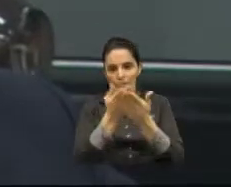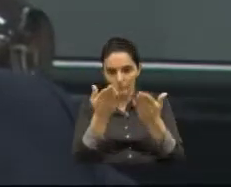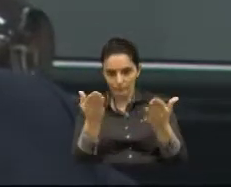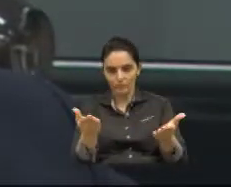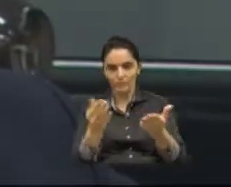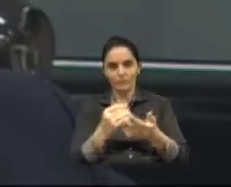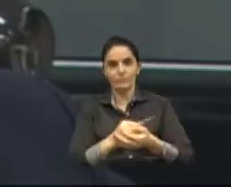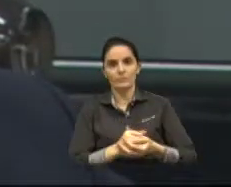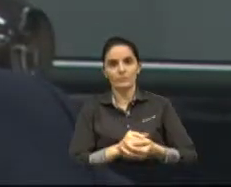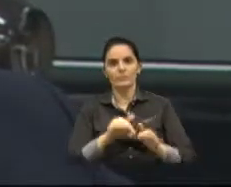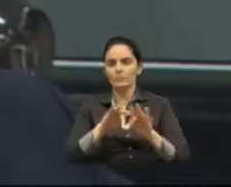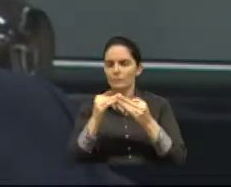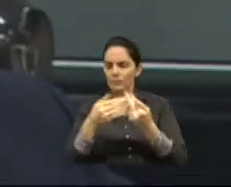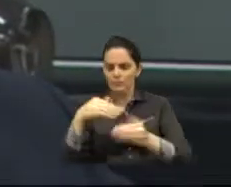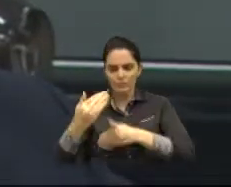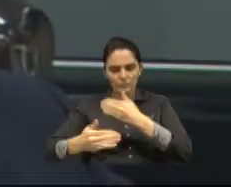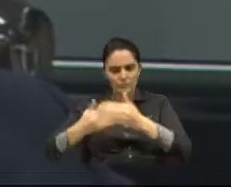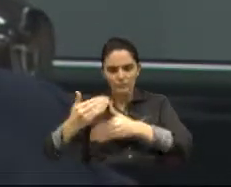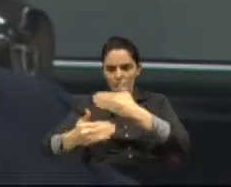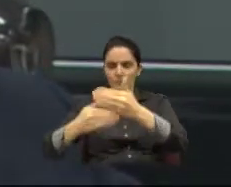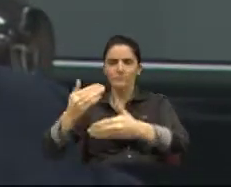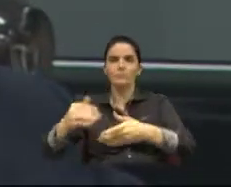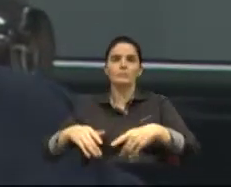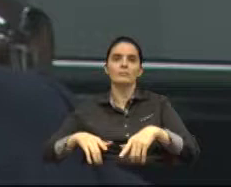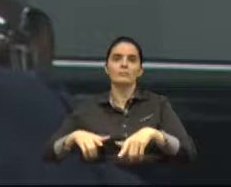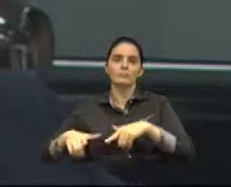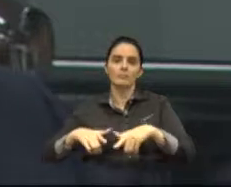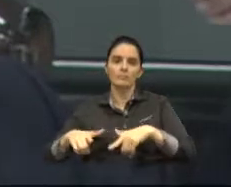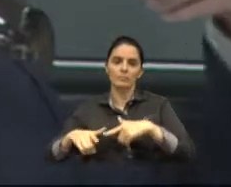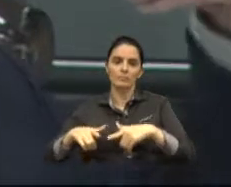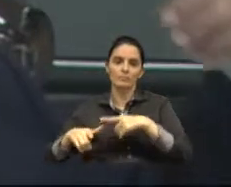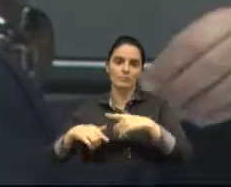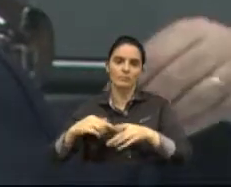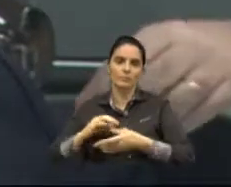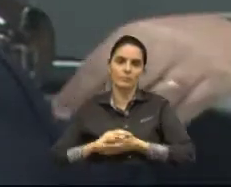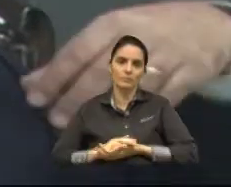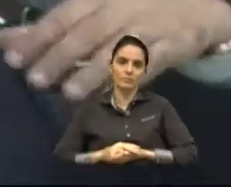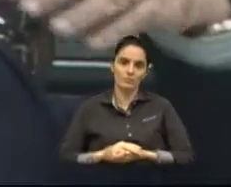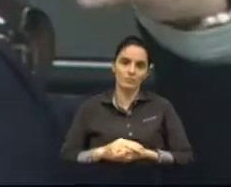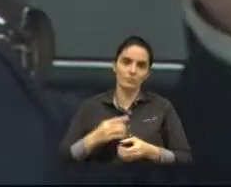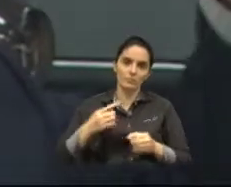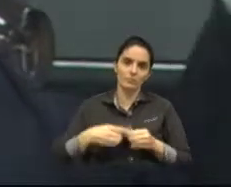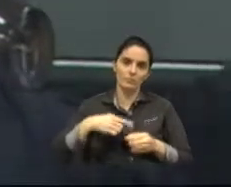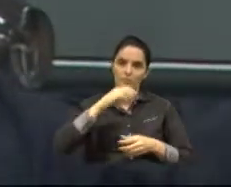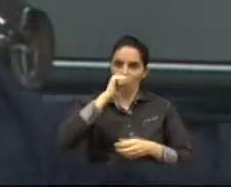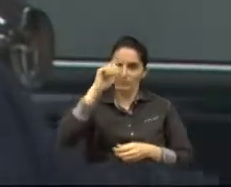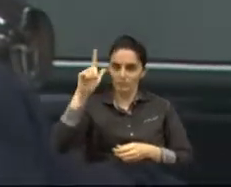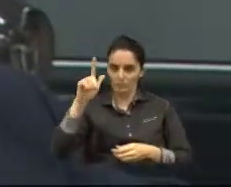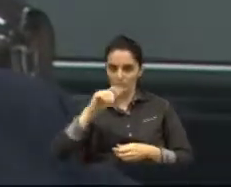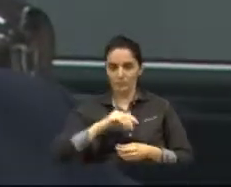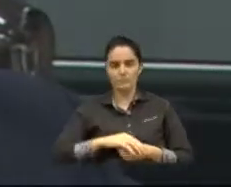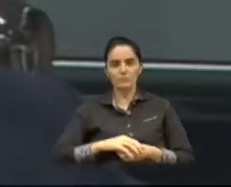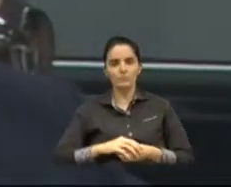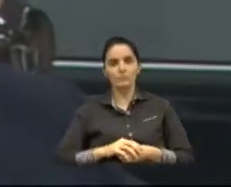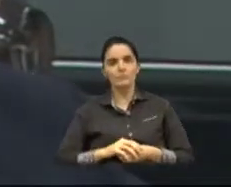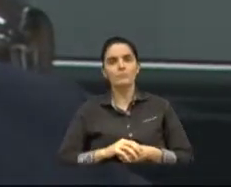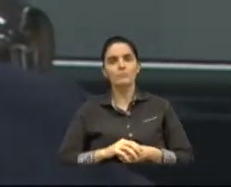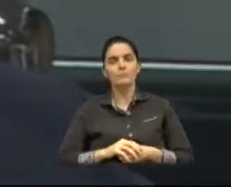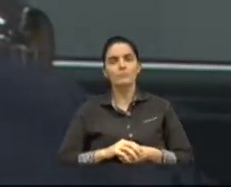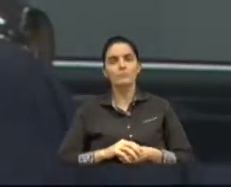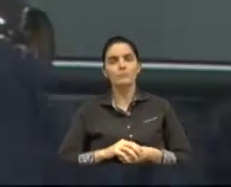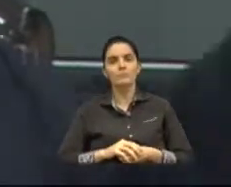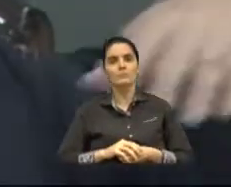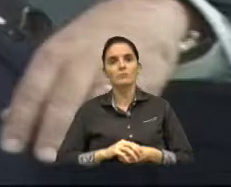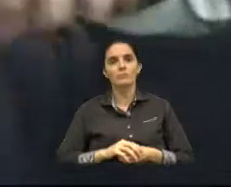vocês continuam fazendo no trabalho, continuamente nessa cidade de Limeira, com todos esses clientes, que vocês possam